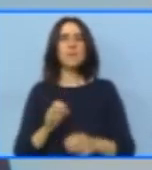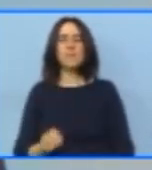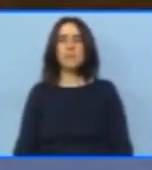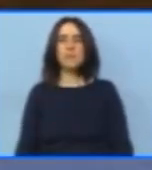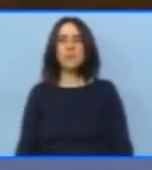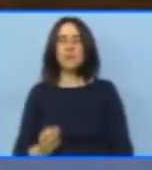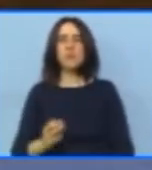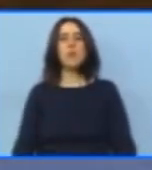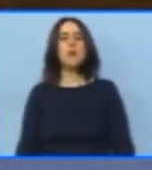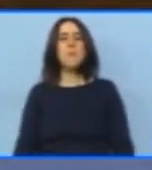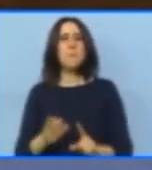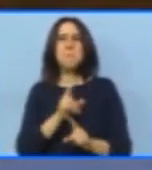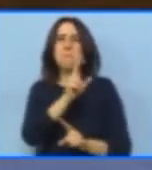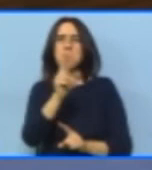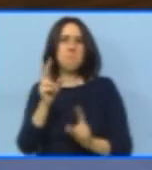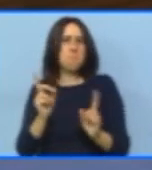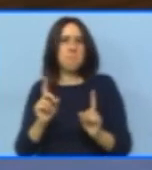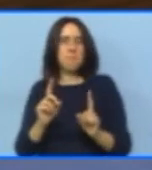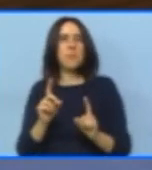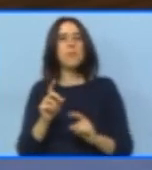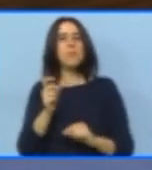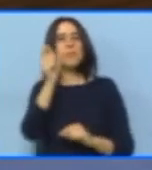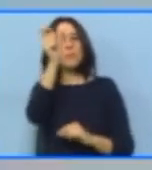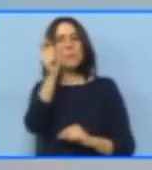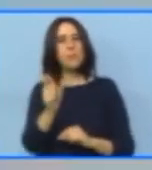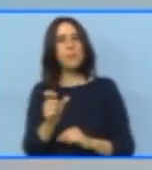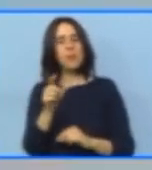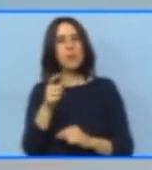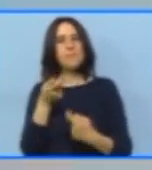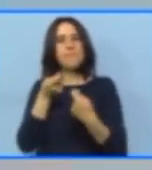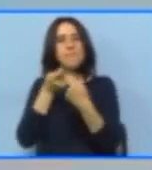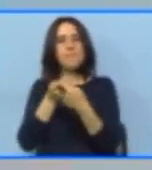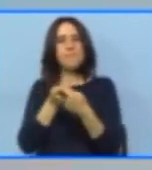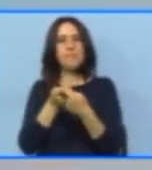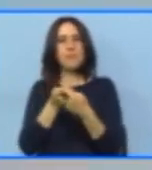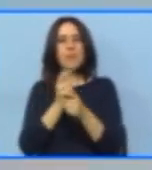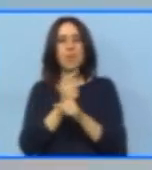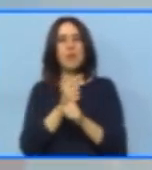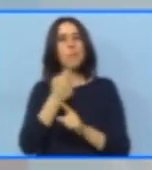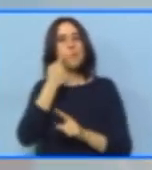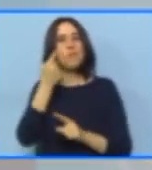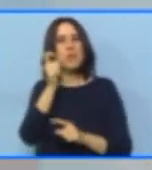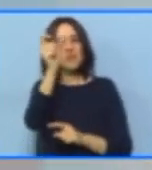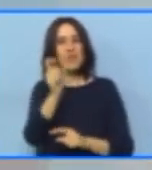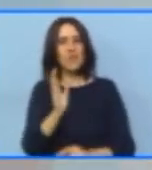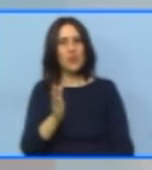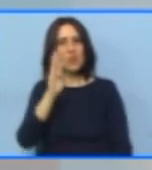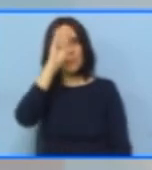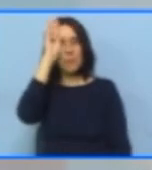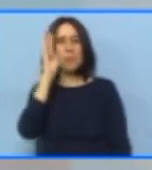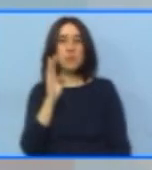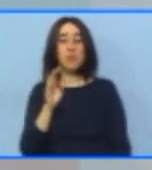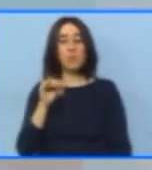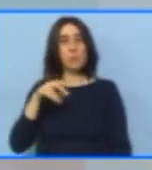mais isso, do que ir aqui ou acolá, é o não haver um gesto que corresponda àquilo que têm sido as viagens do Papa. Ou seja, o Papa, no fundo,